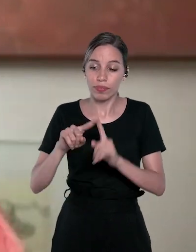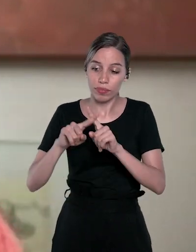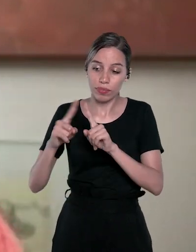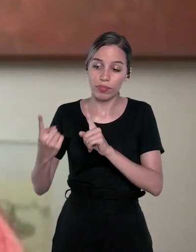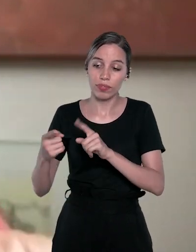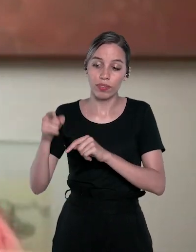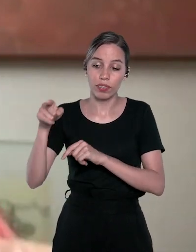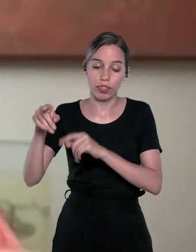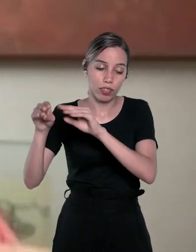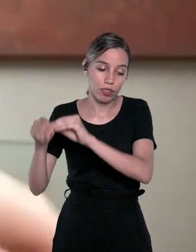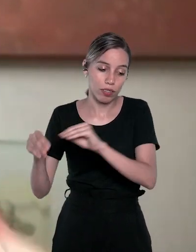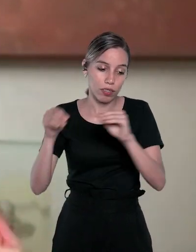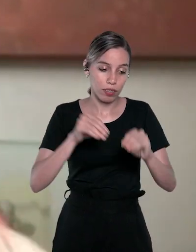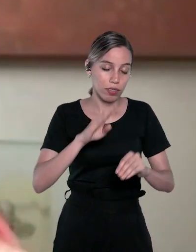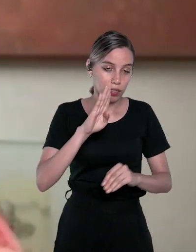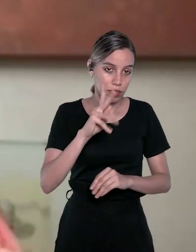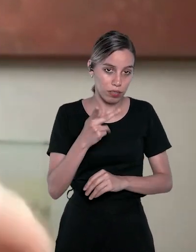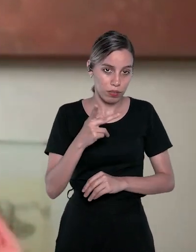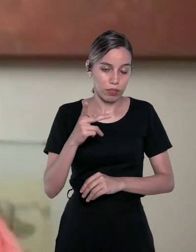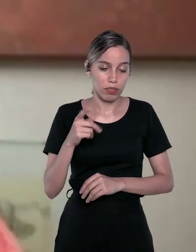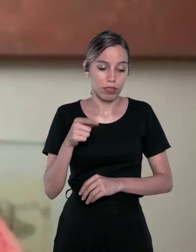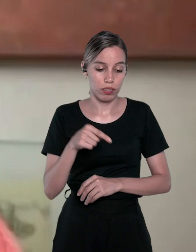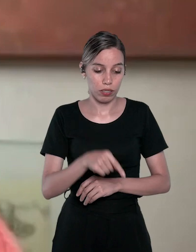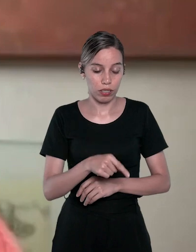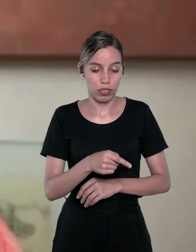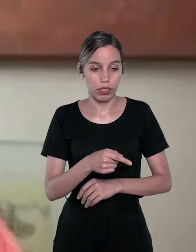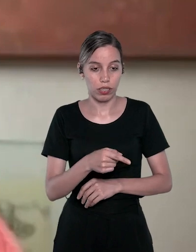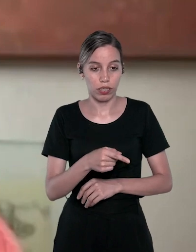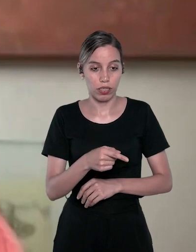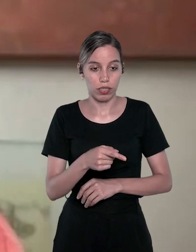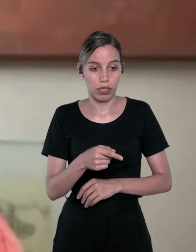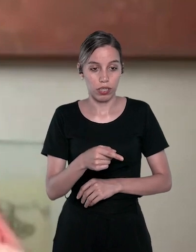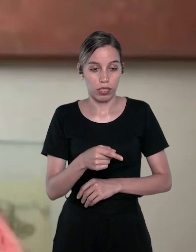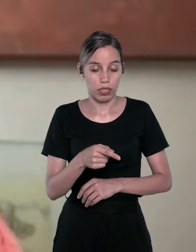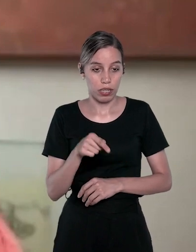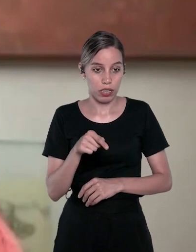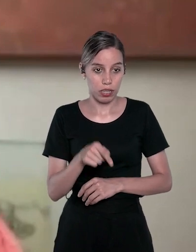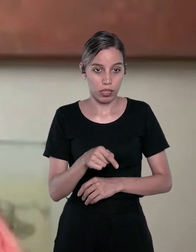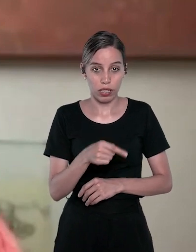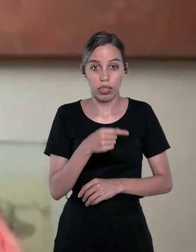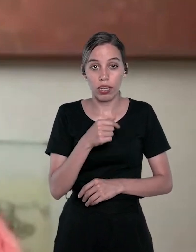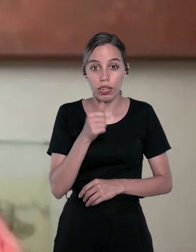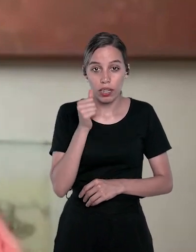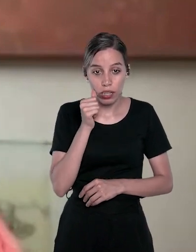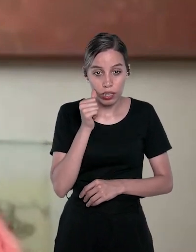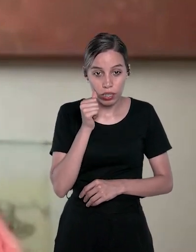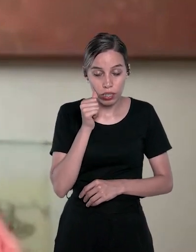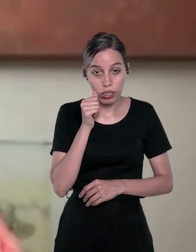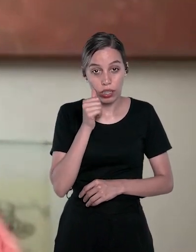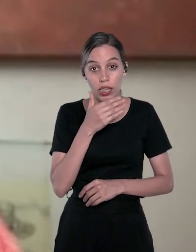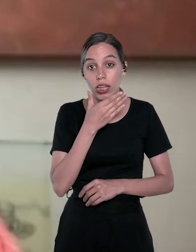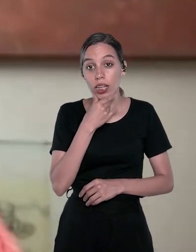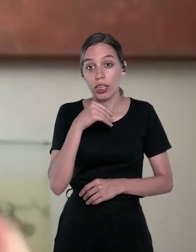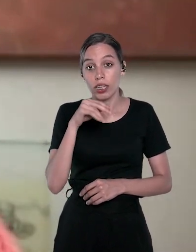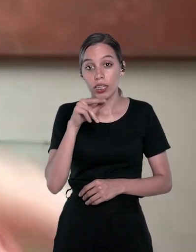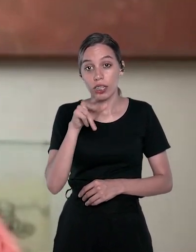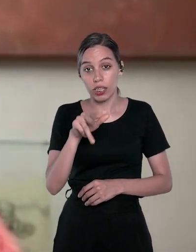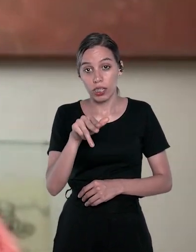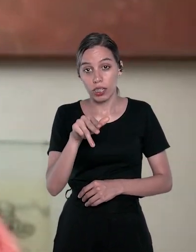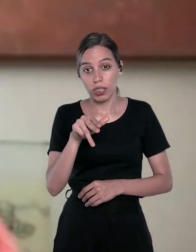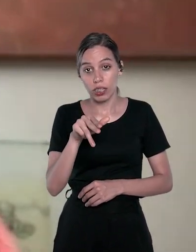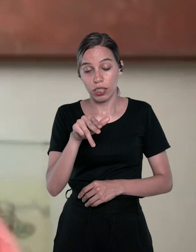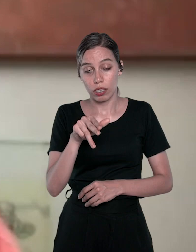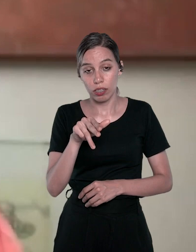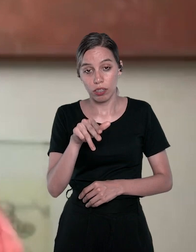em função muito do irmão mais velho dela, que é o Aníbal Machado, um escritor importantíssimo da